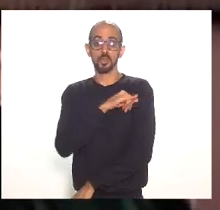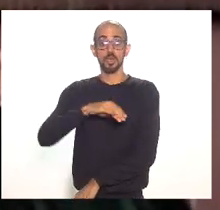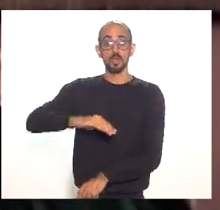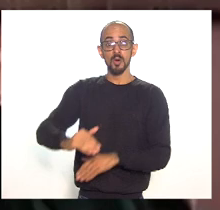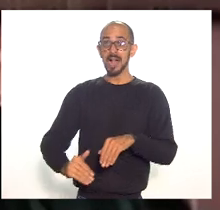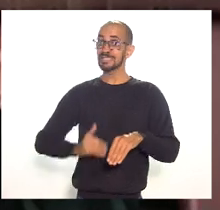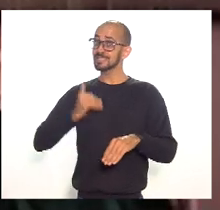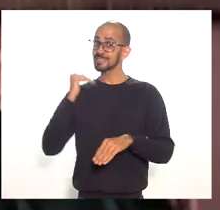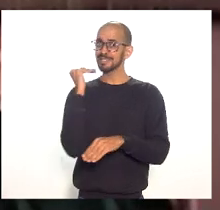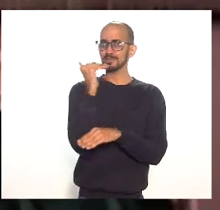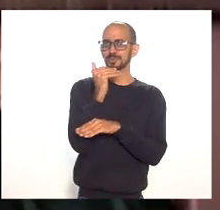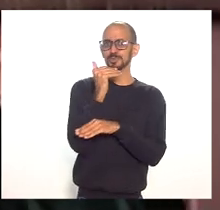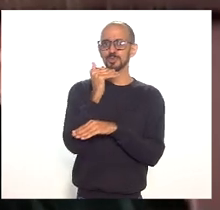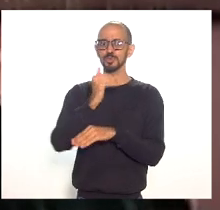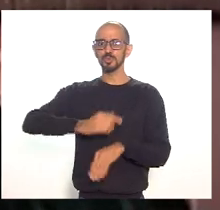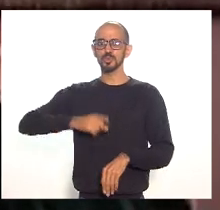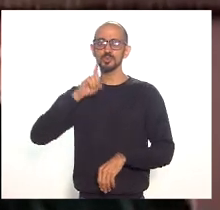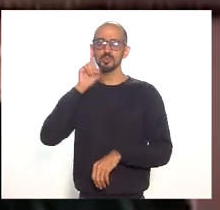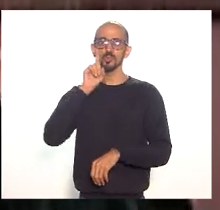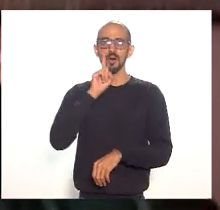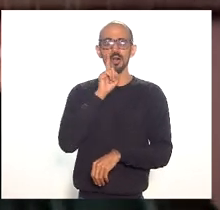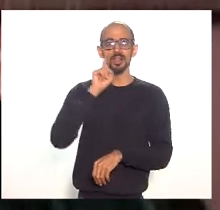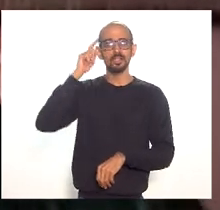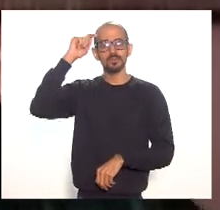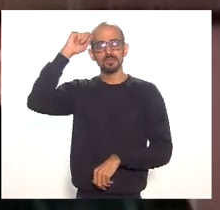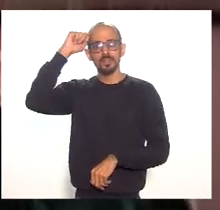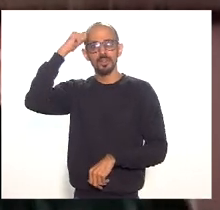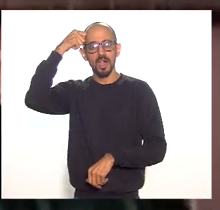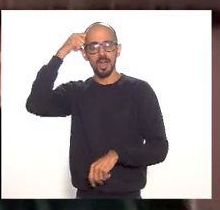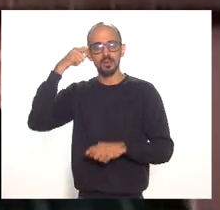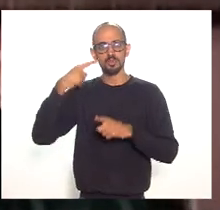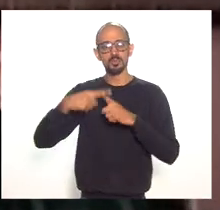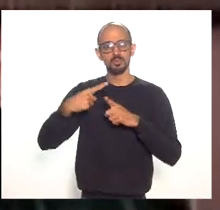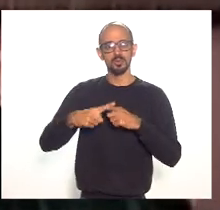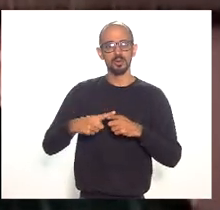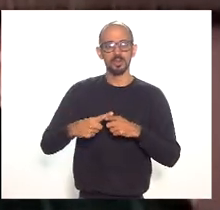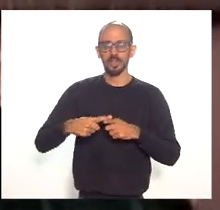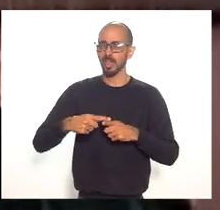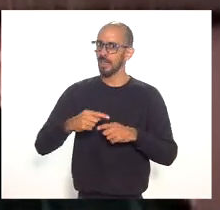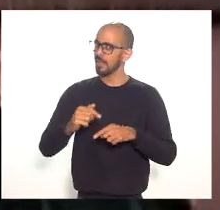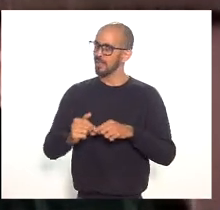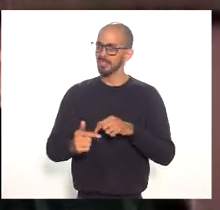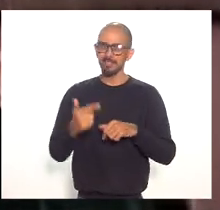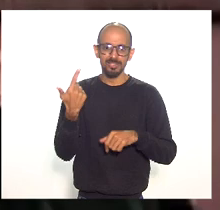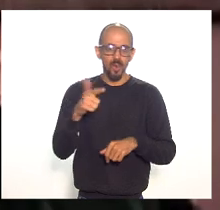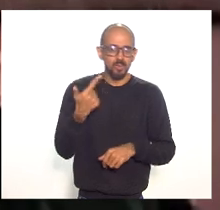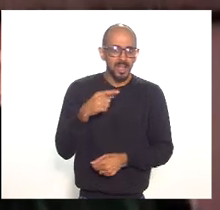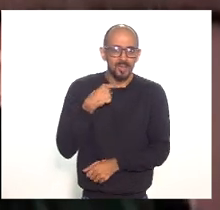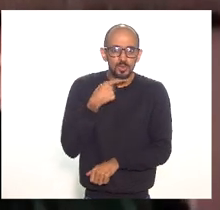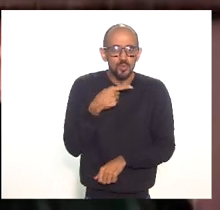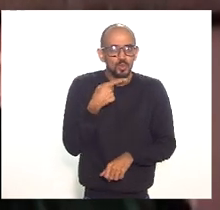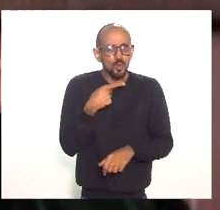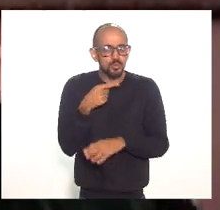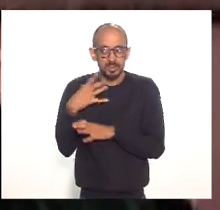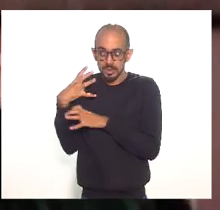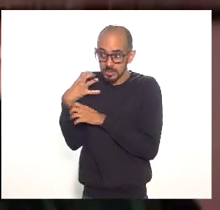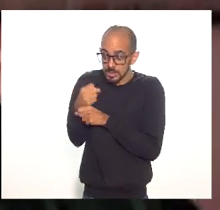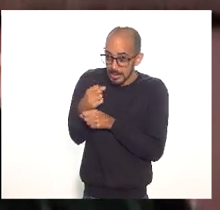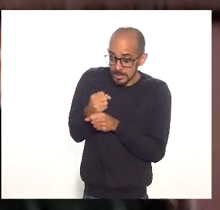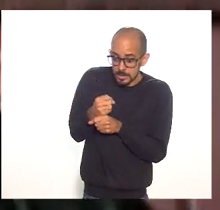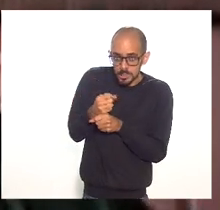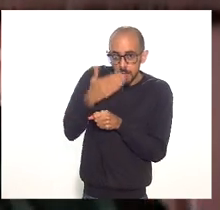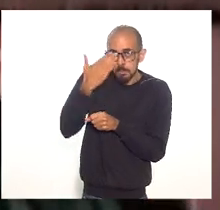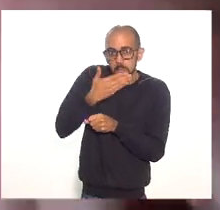né, empreendida aí entre a população negra, que é sem sombra de dúvida, estatisticamente comprovada,